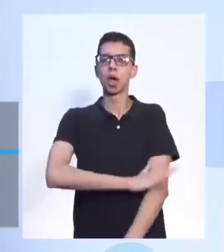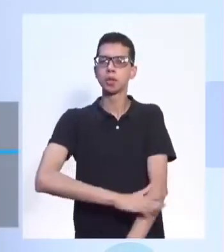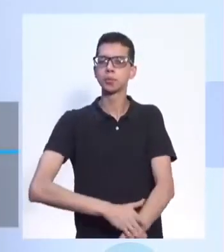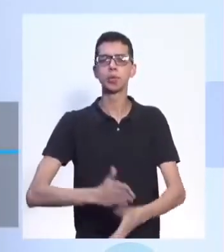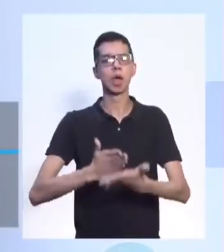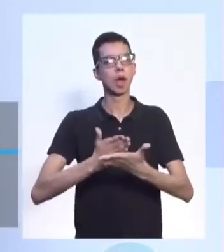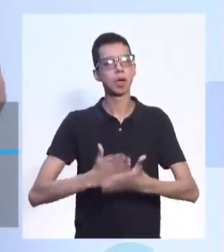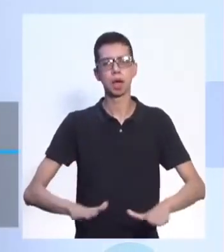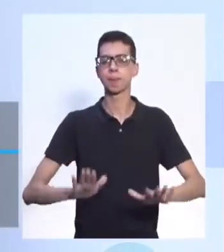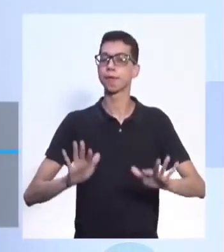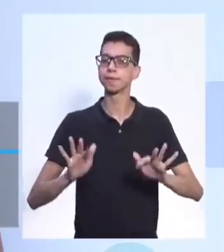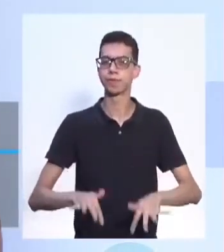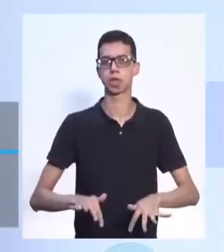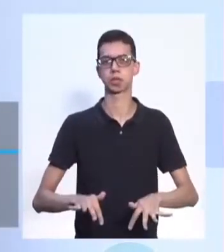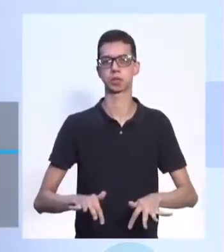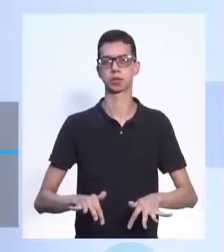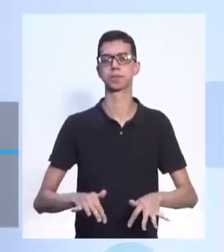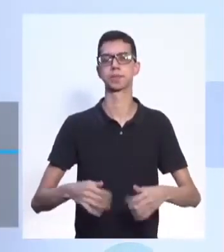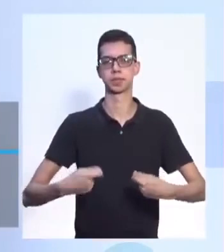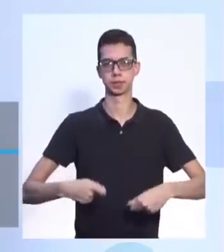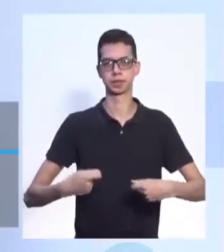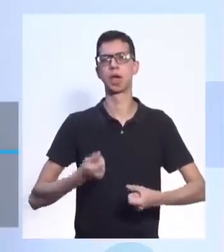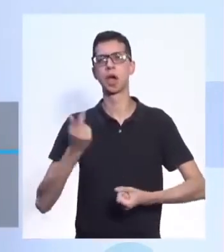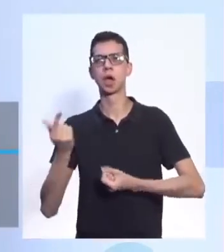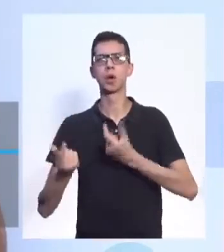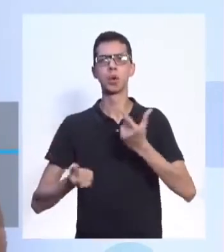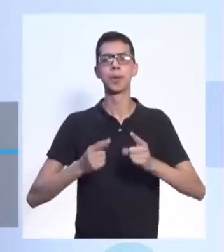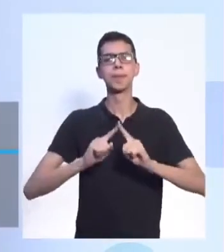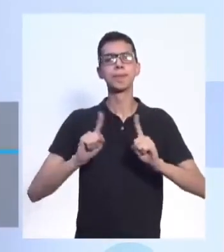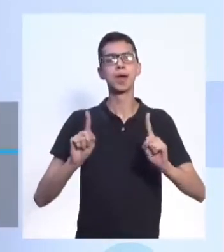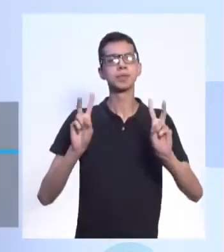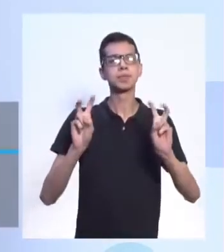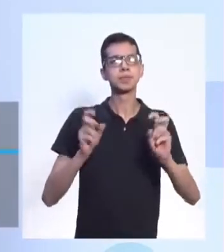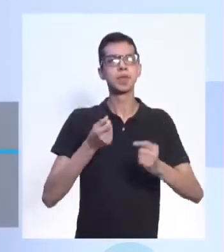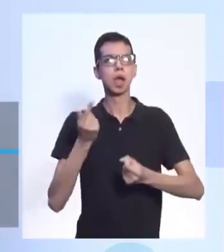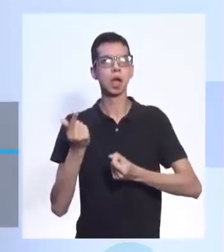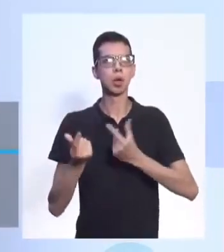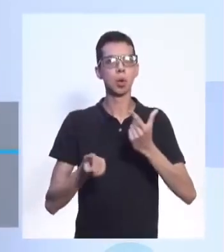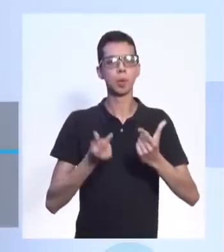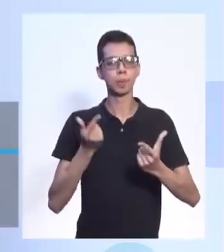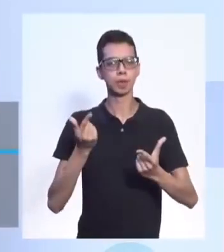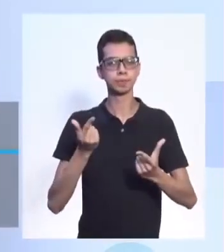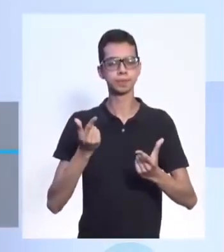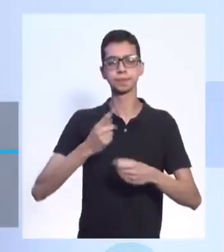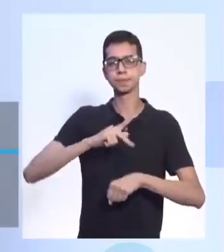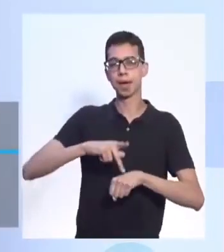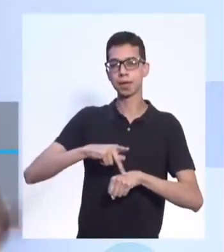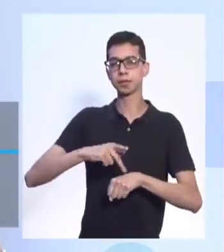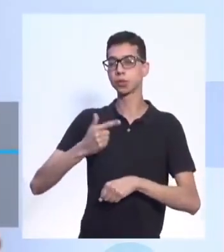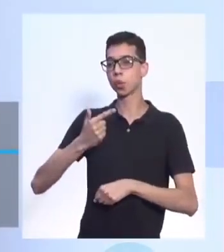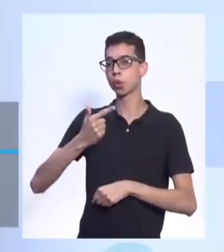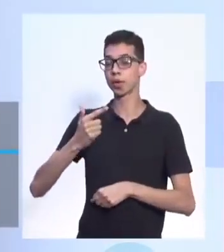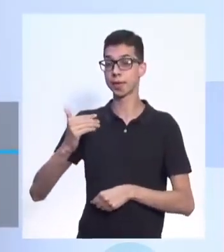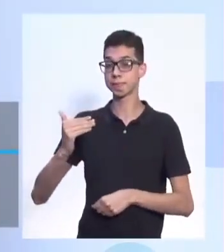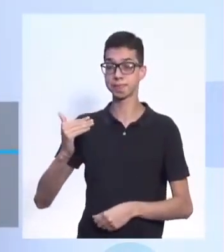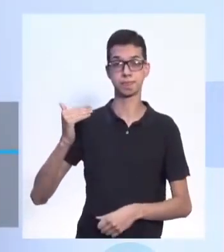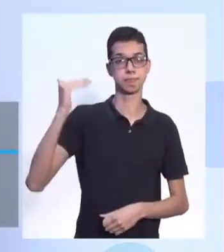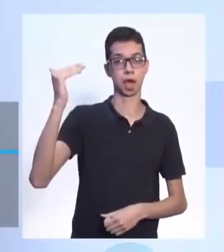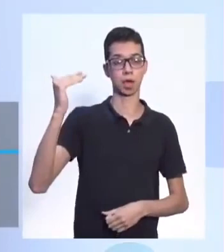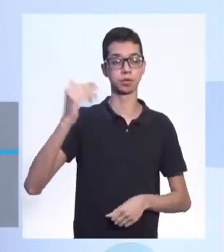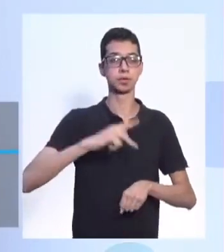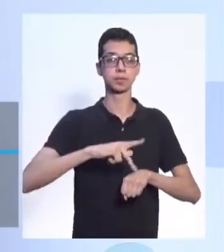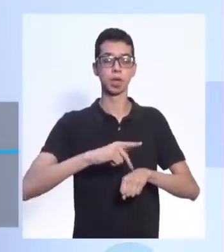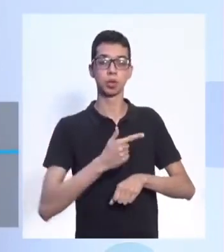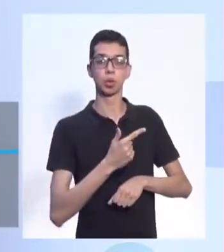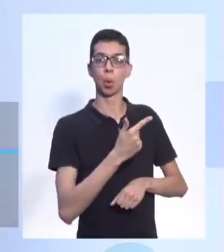pessoas, mas às vezes tem uma pauta ali, um ponto aqui que vai ser mais específico de um país ou de outro. Então, a